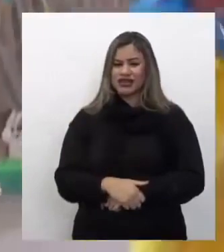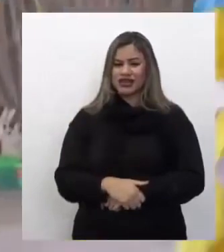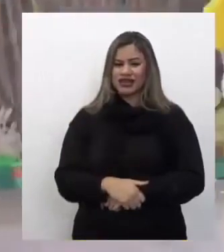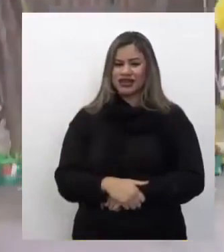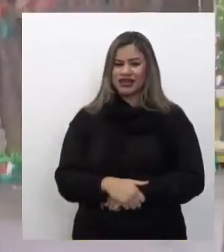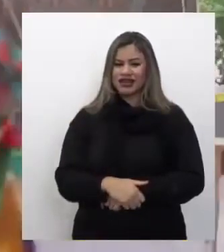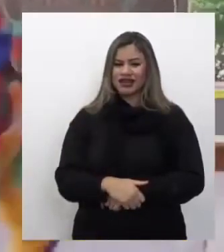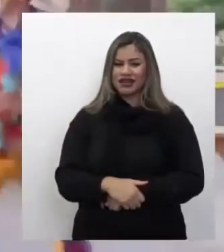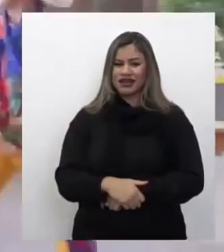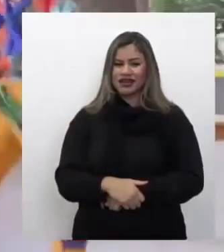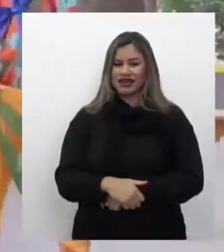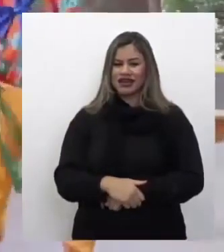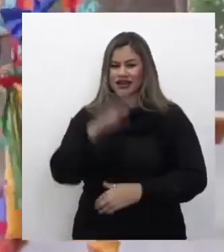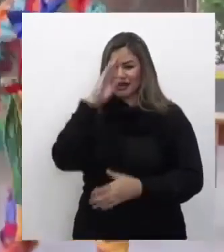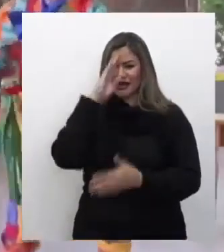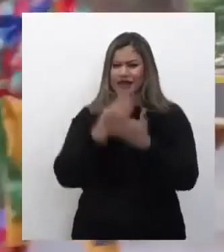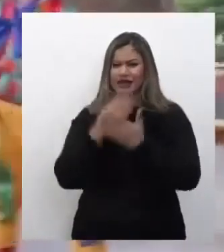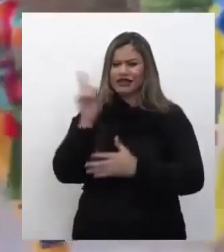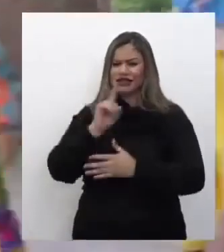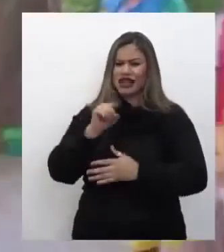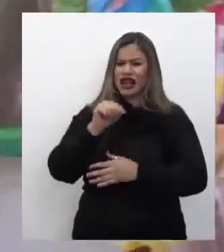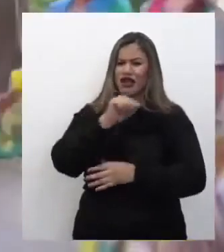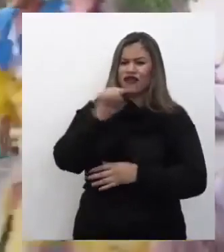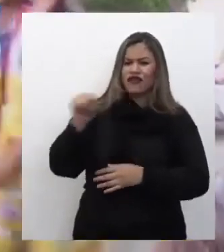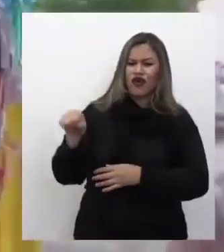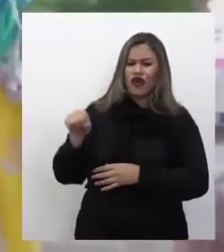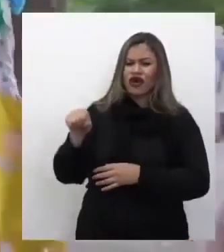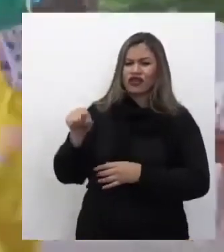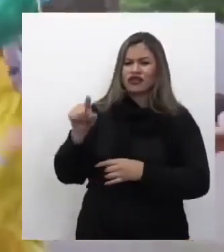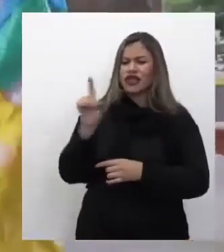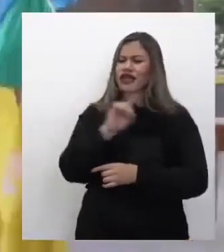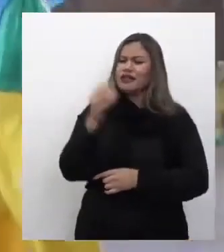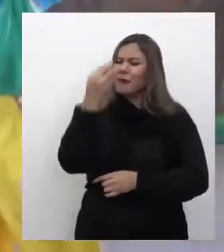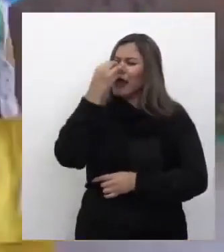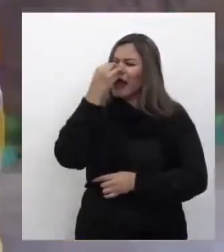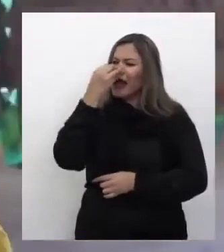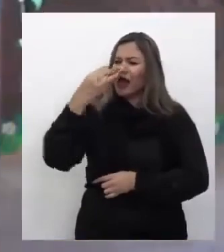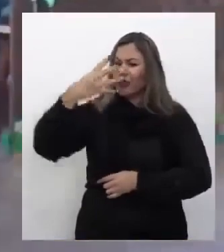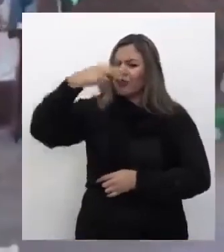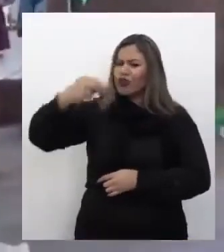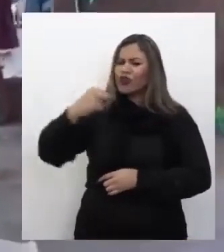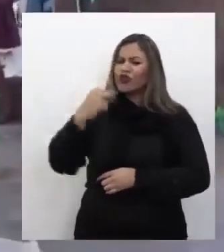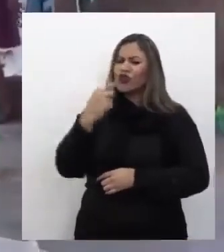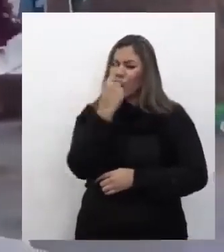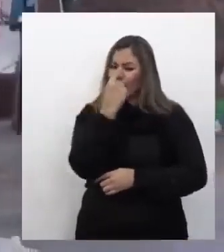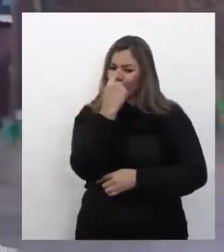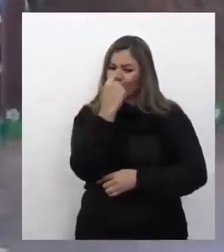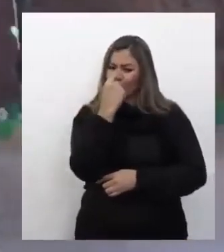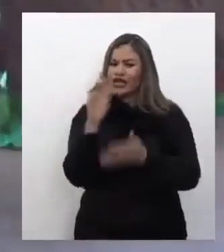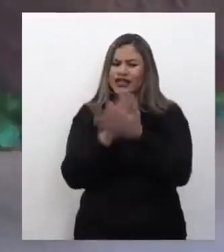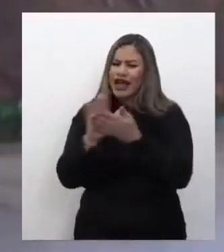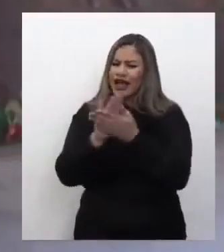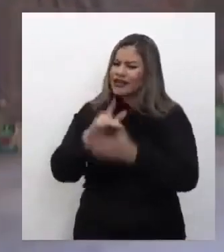Ah, não acredito! De novo não, eu disse a bruxa, Luiz Palhaço. Volta, os 3.